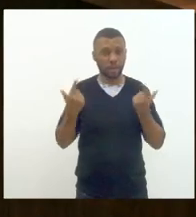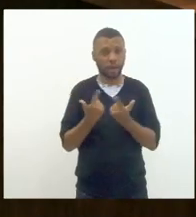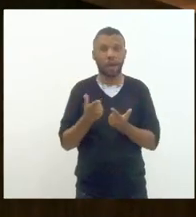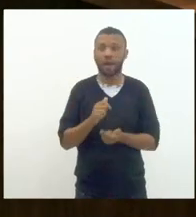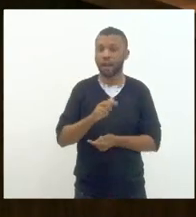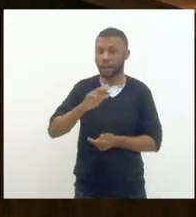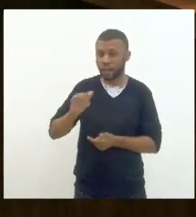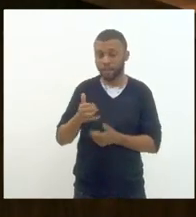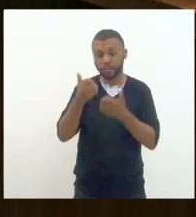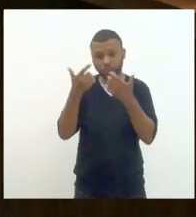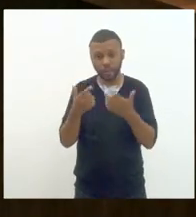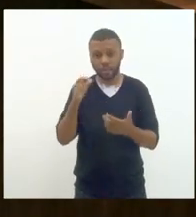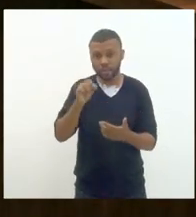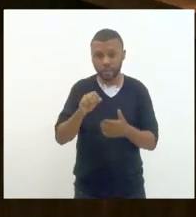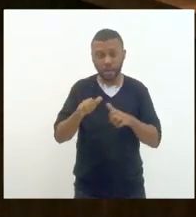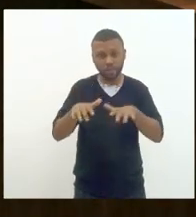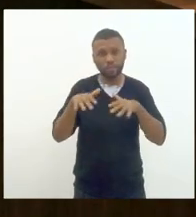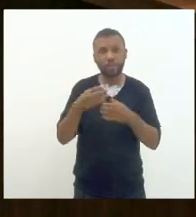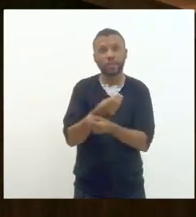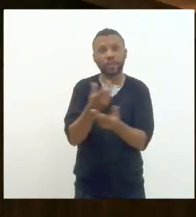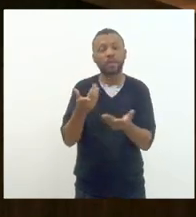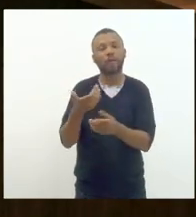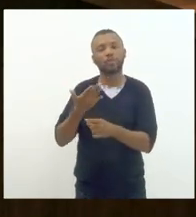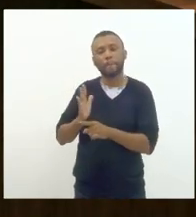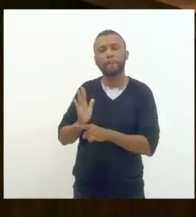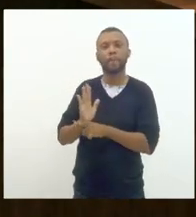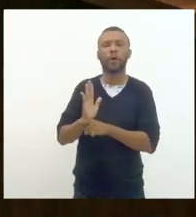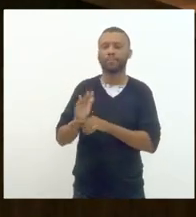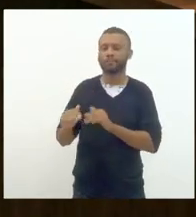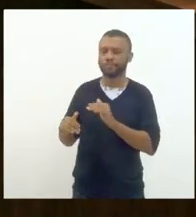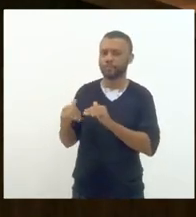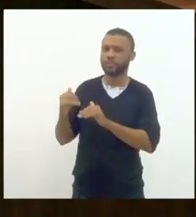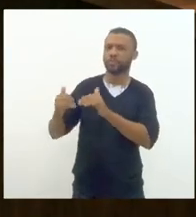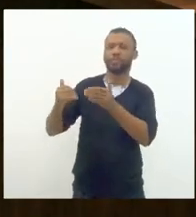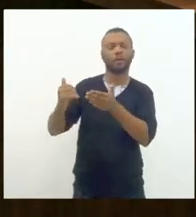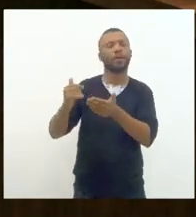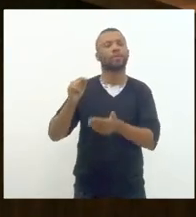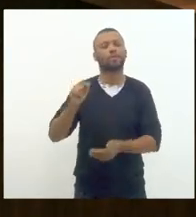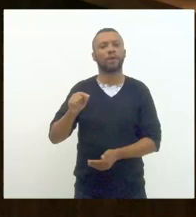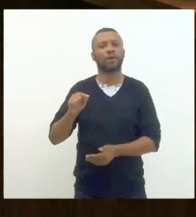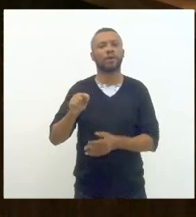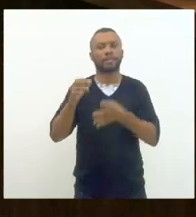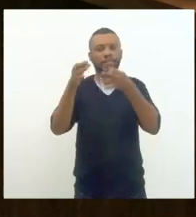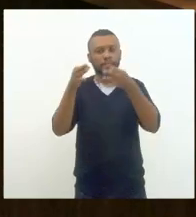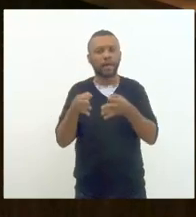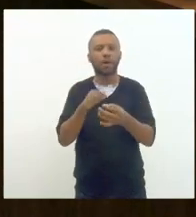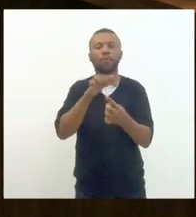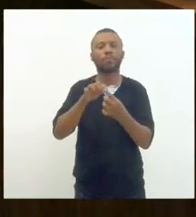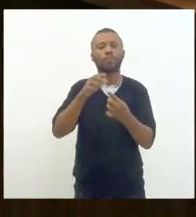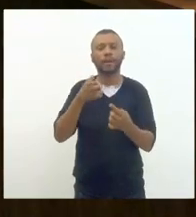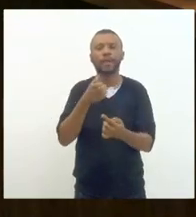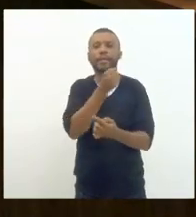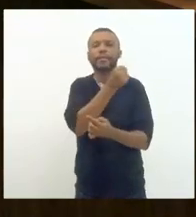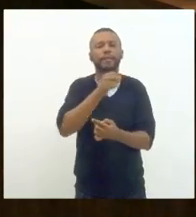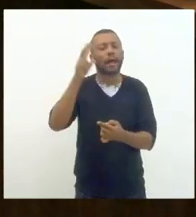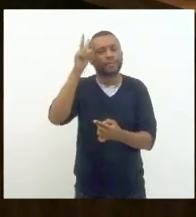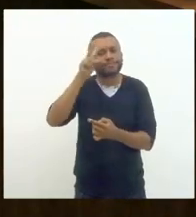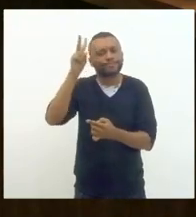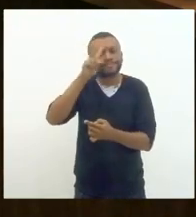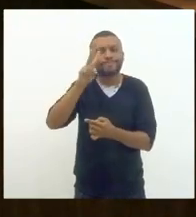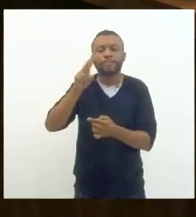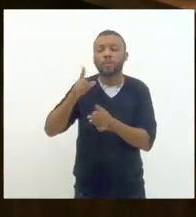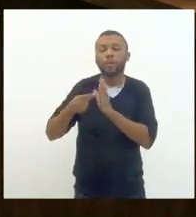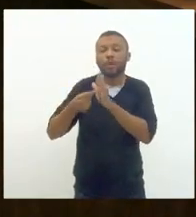que a Assembleia Legislativa está dando a sua contribuição exatamente em resgatar, trazer para